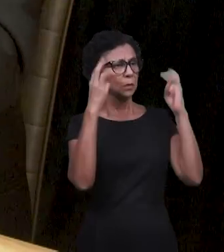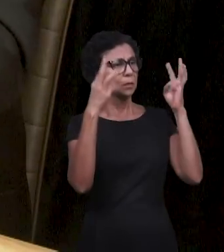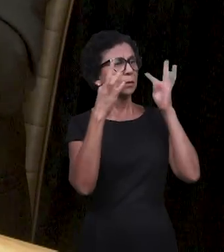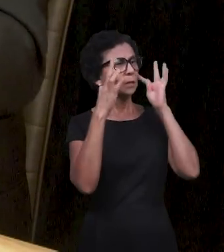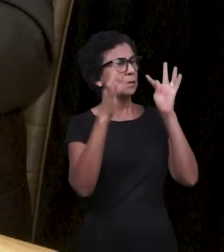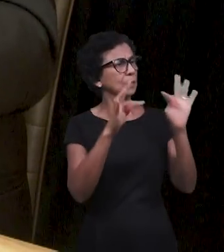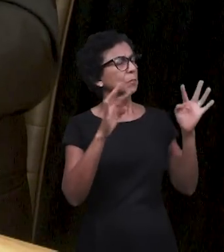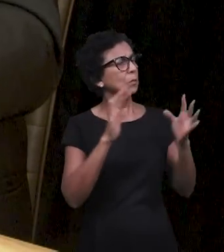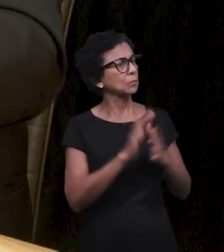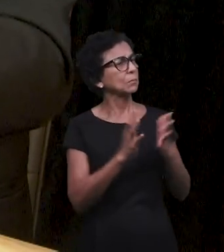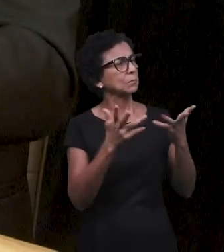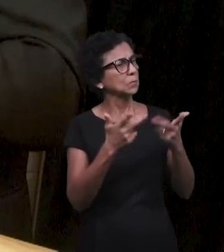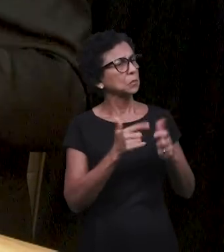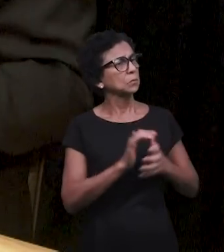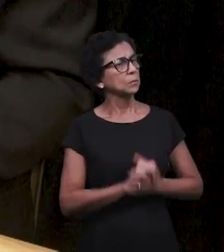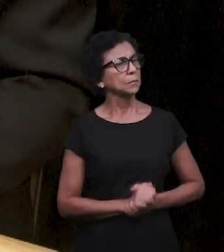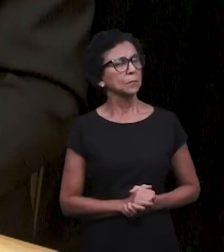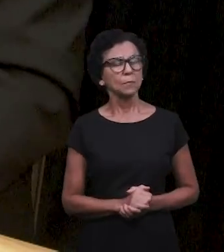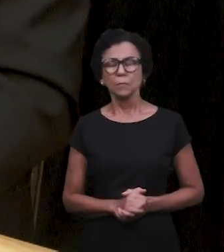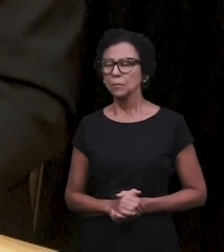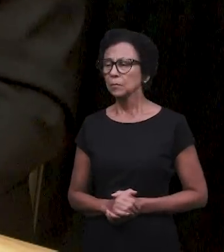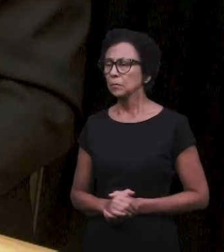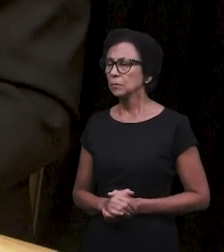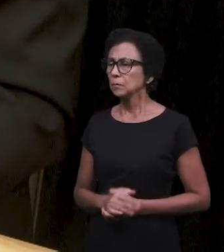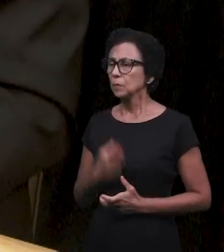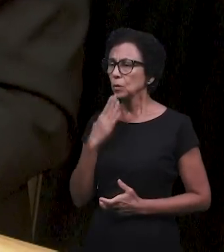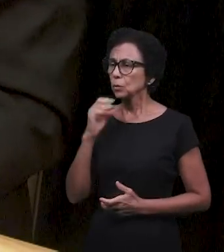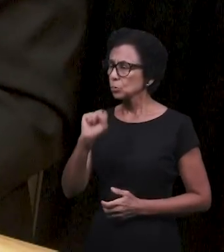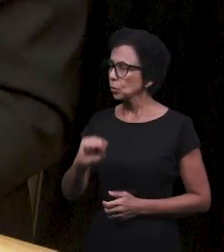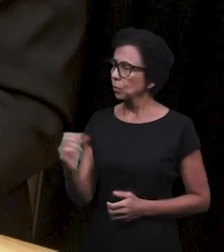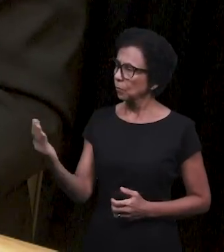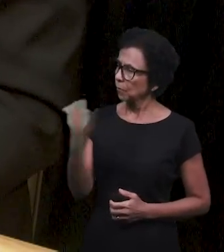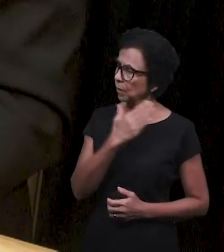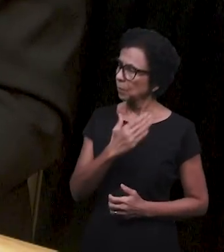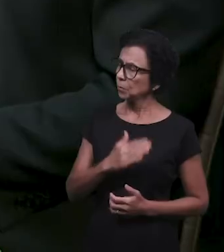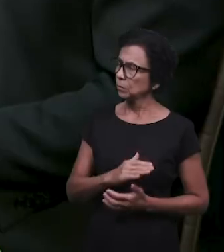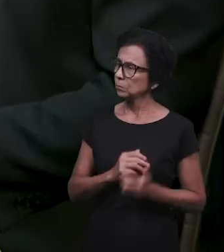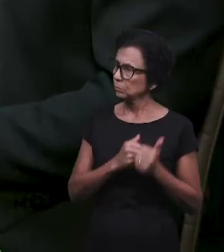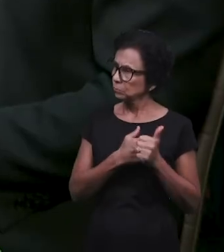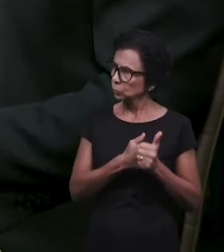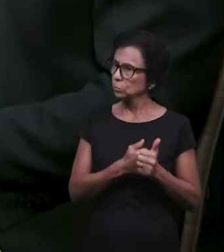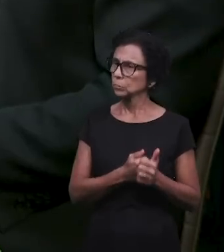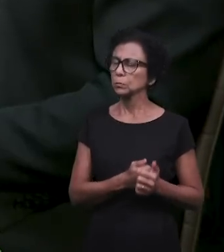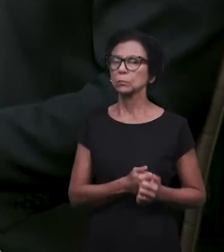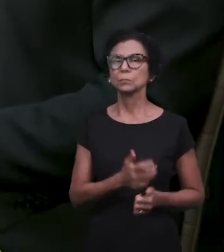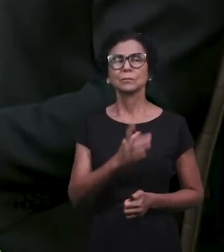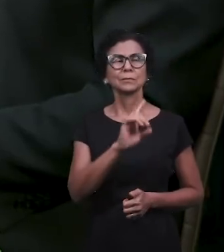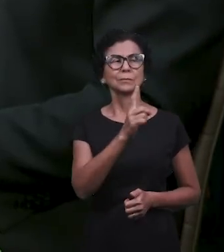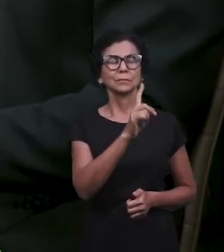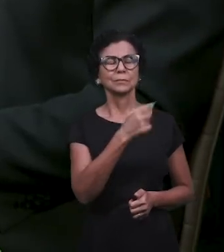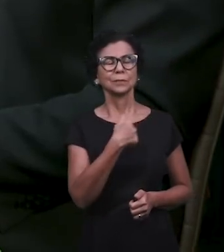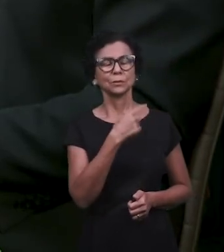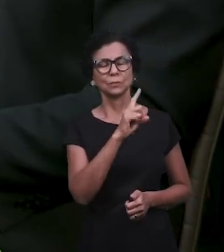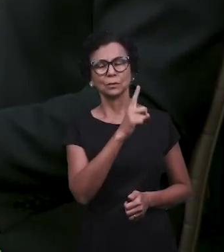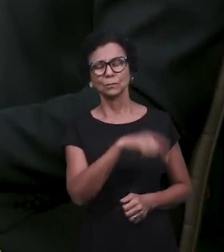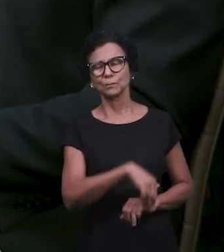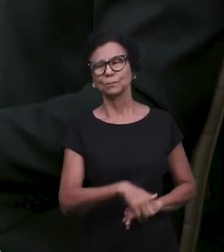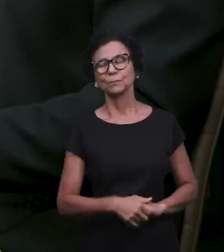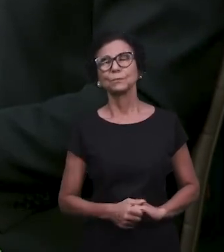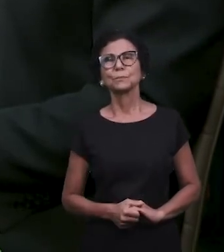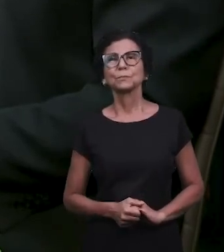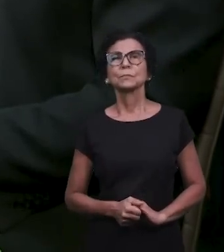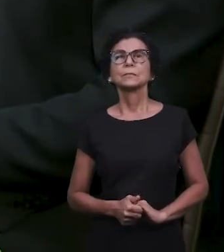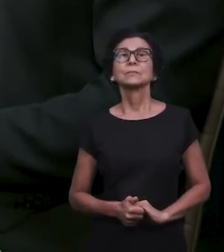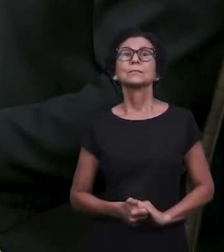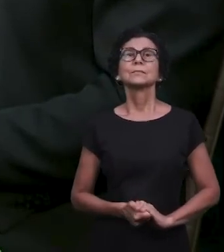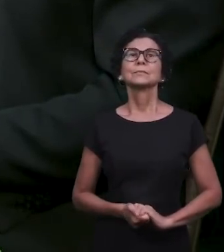Jetro. Não, eu não vou, não. Isso a gente vê, isso é triste, mas tem. E o convite do Senhor é que nós